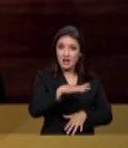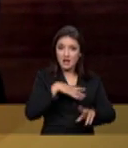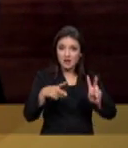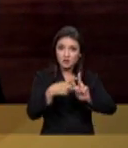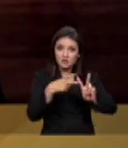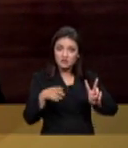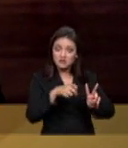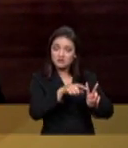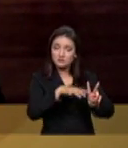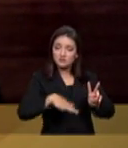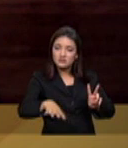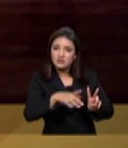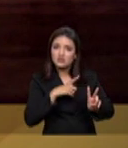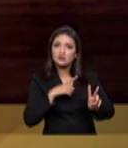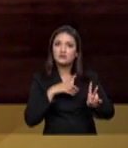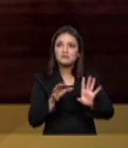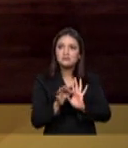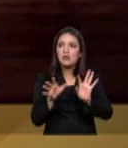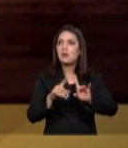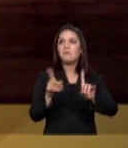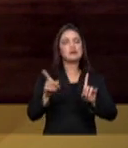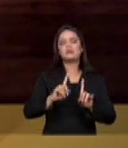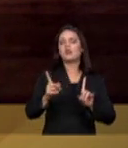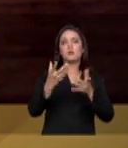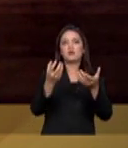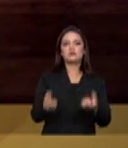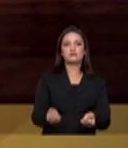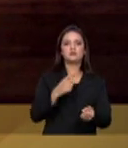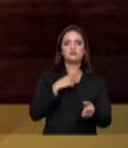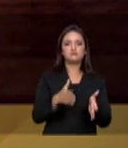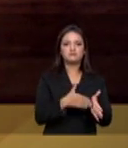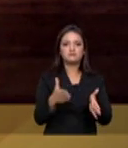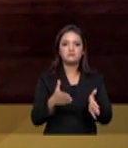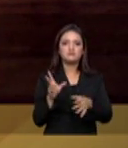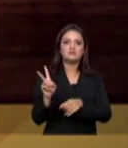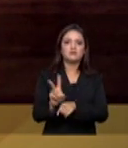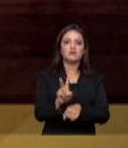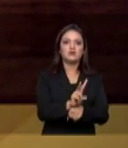não tem o condão de impedir procedimento demarcatório